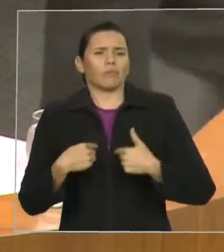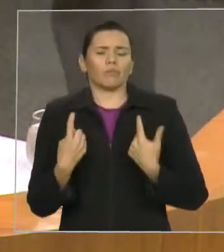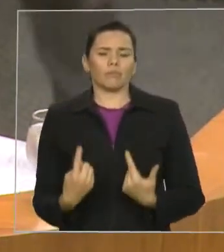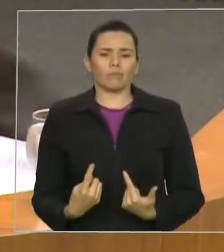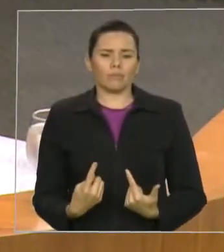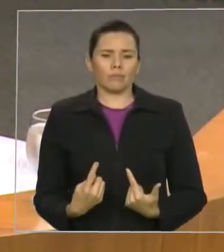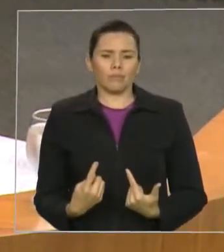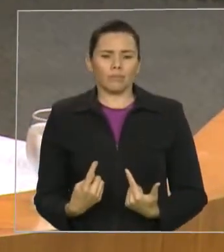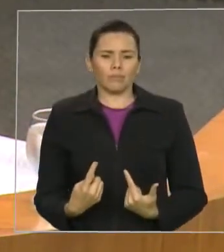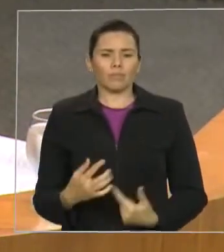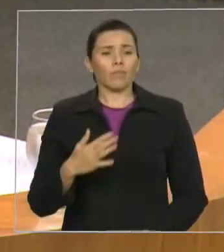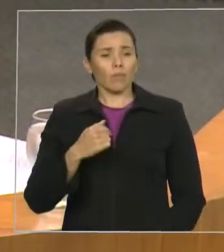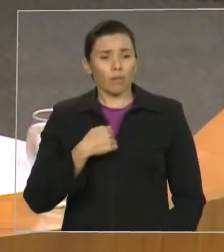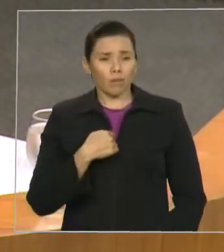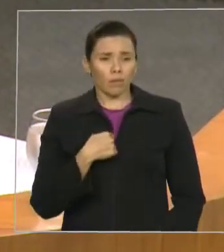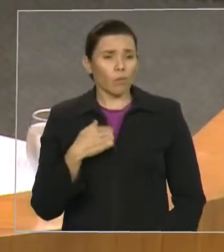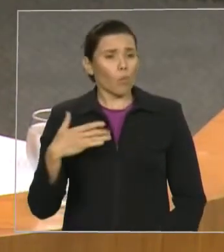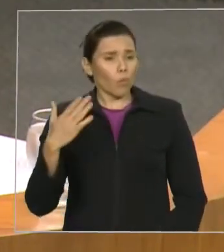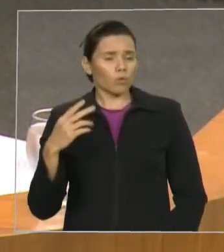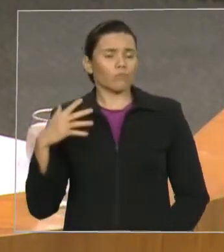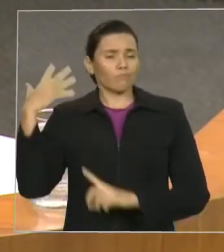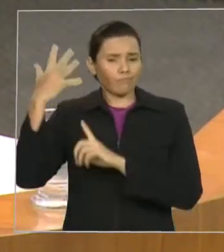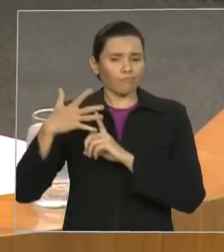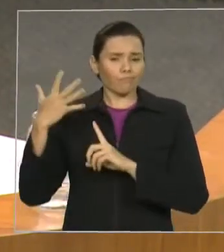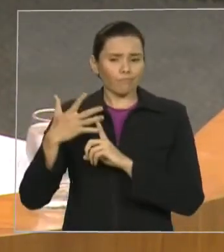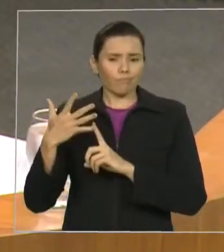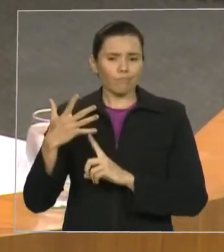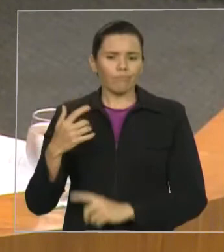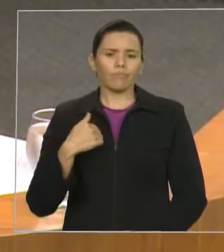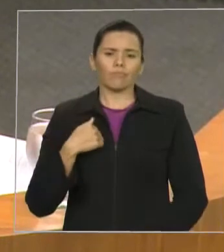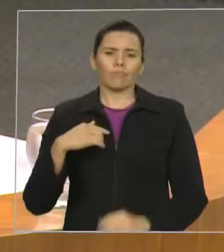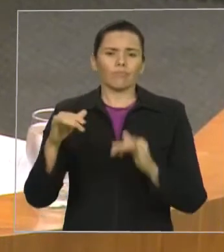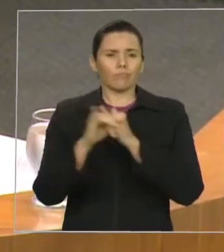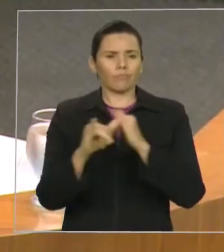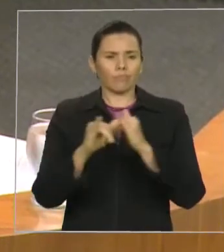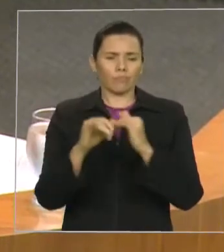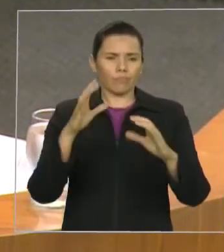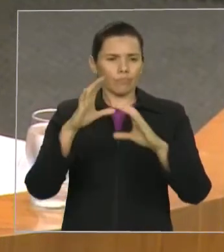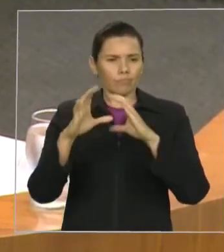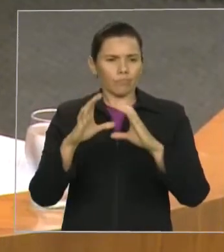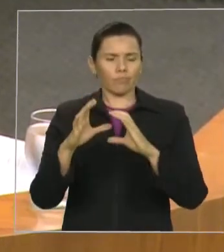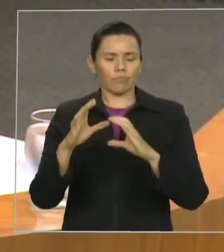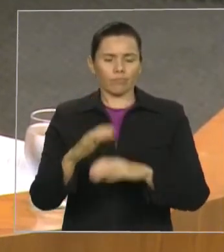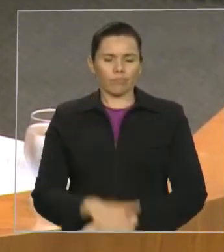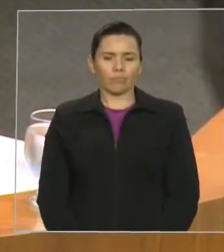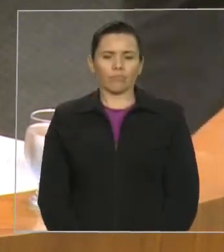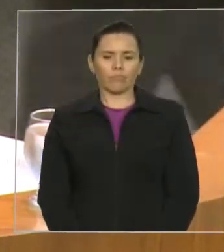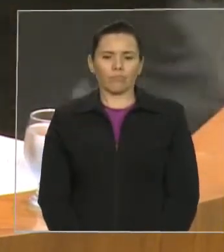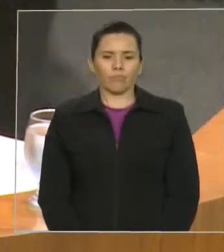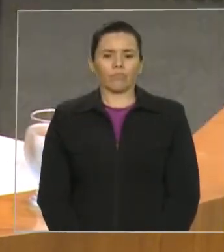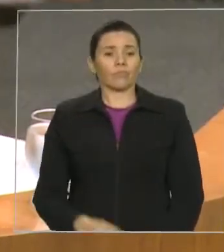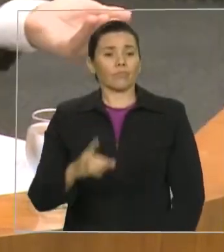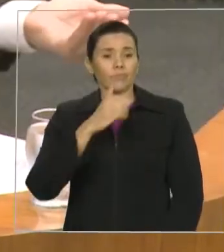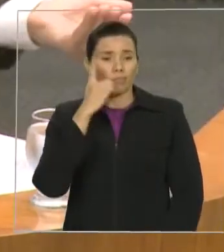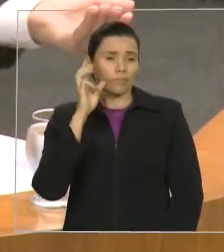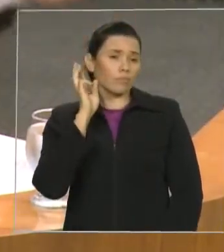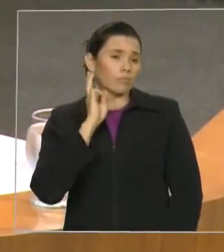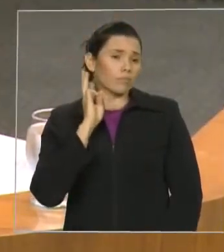O meu pronunciamento e a minha matéria que foi para a imprensa só disse o seguinte: deputado Wellington